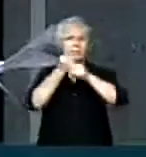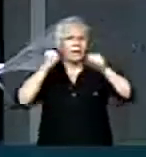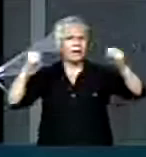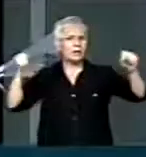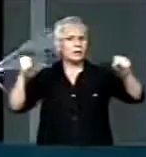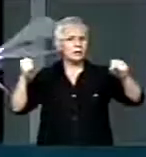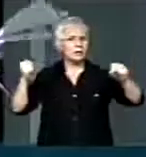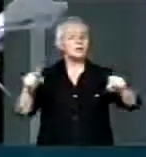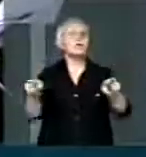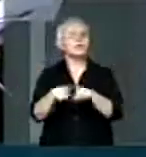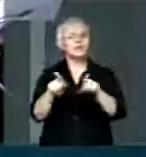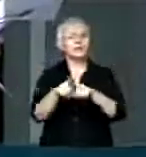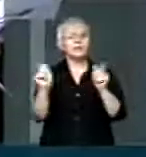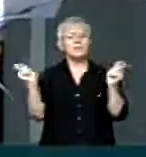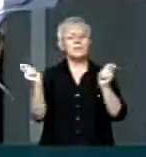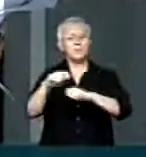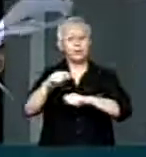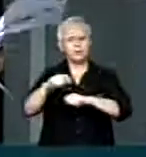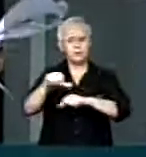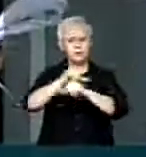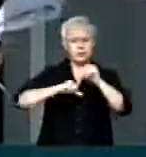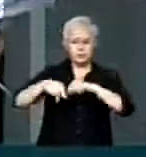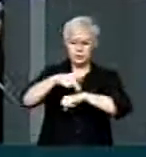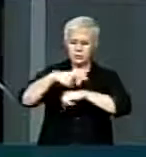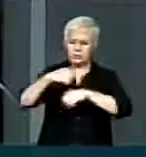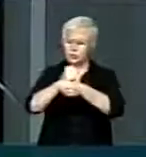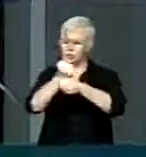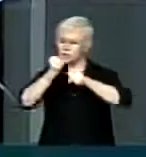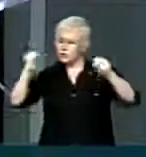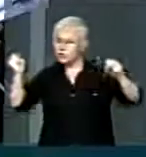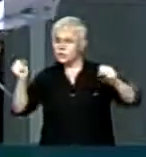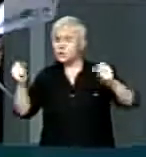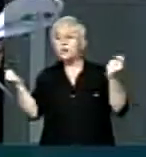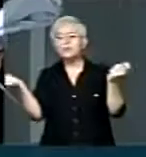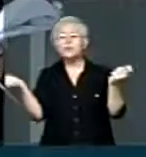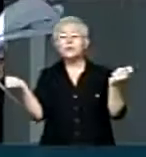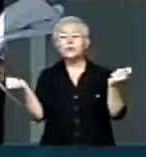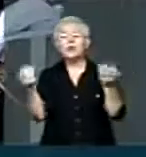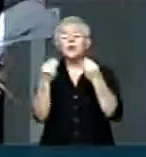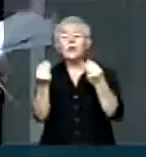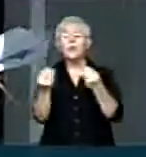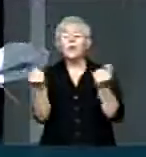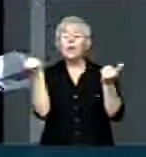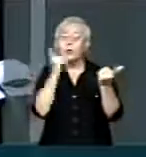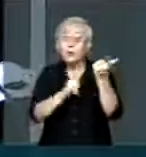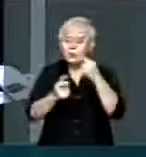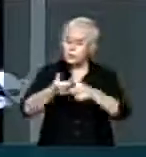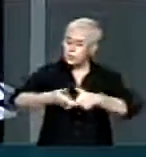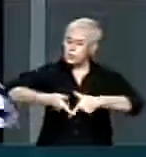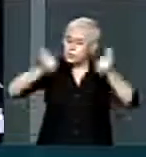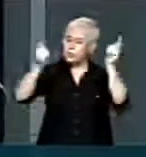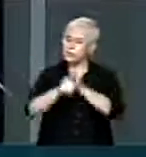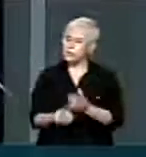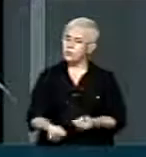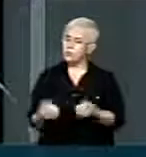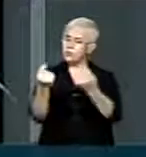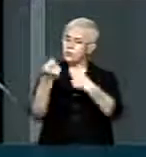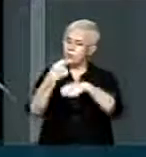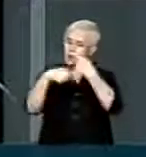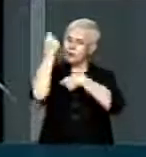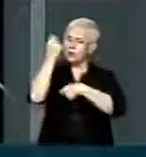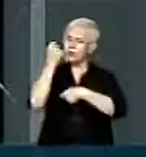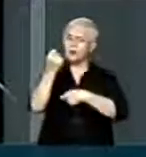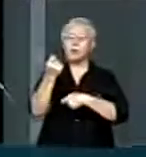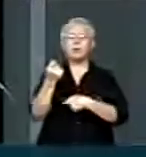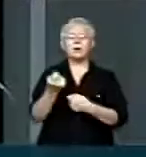também seja um país gigantesco nas possibilidades de crescimento aos nossos filhos na economia. Essas recentes